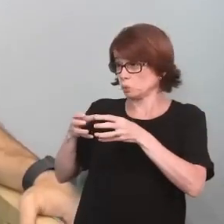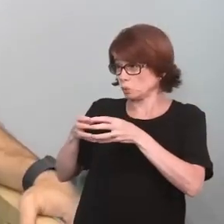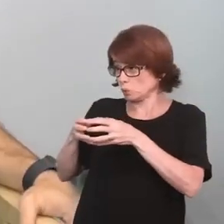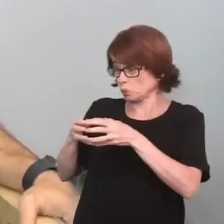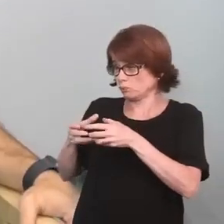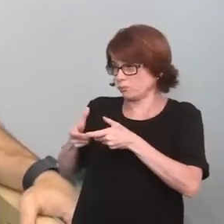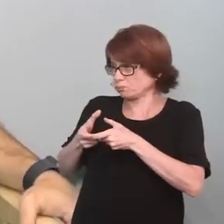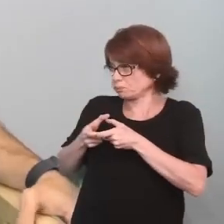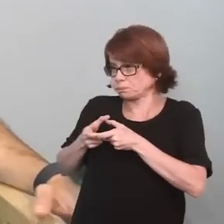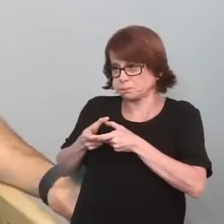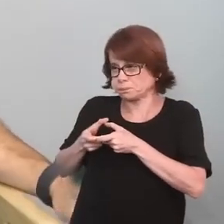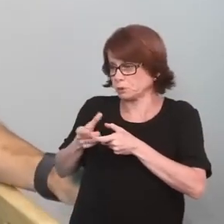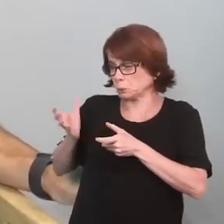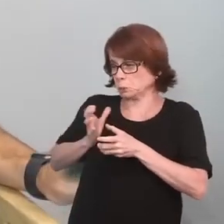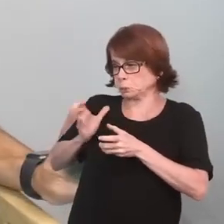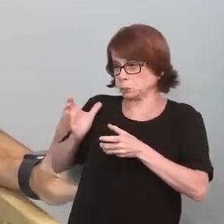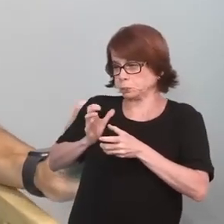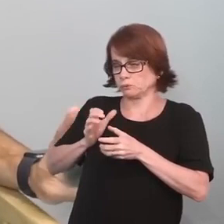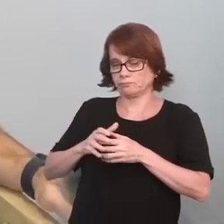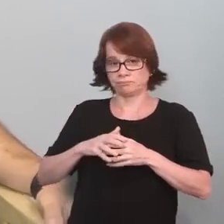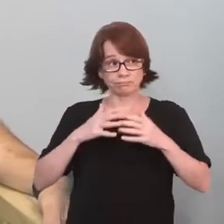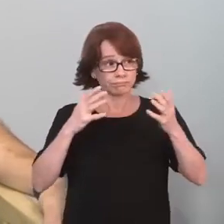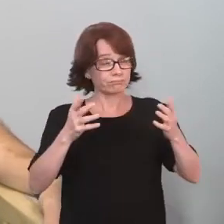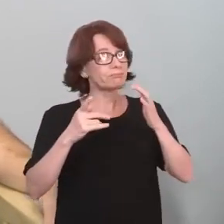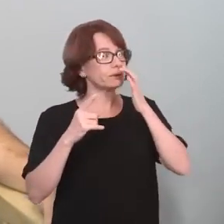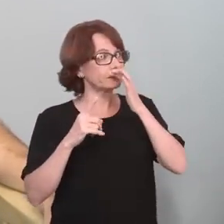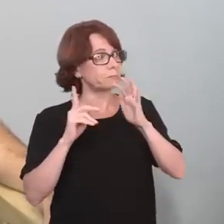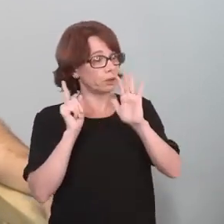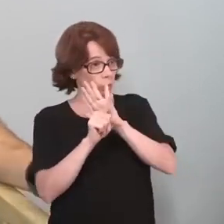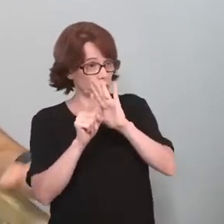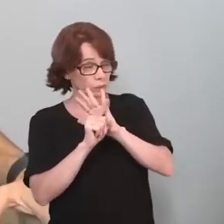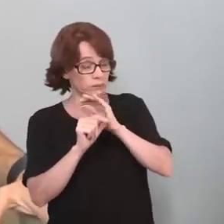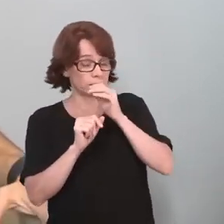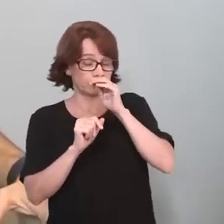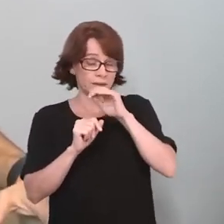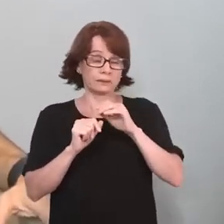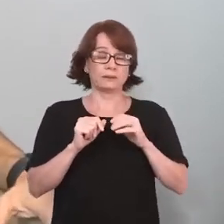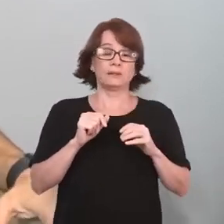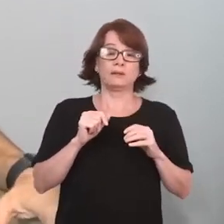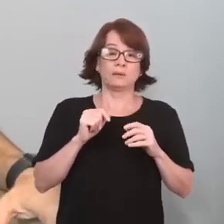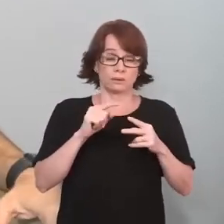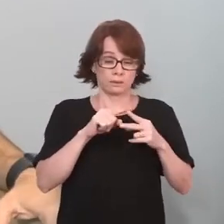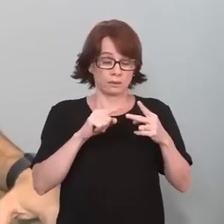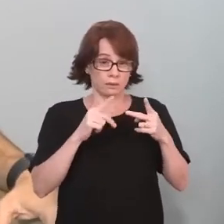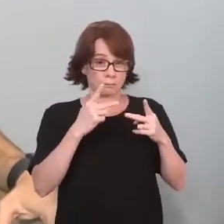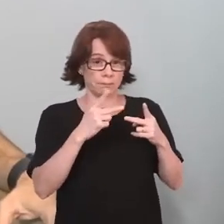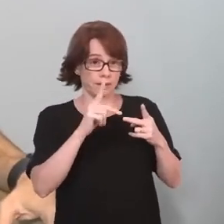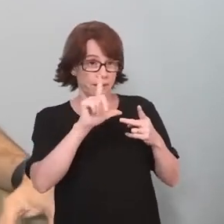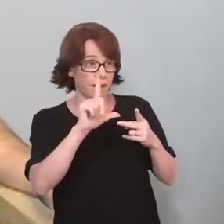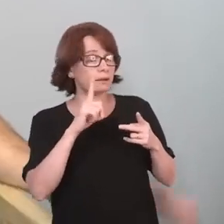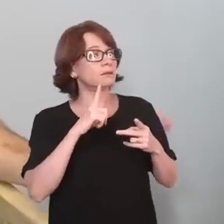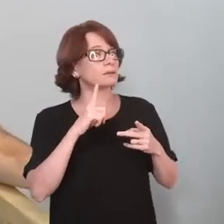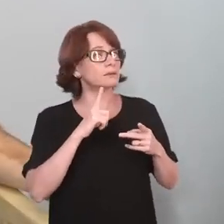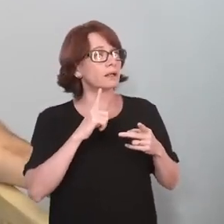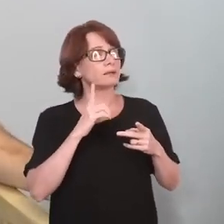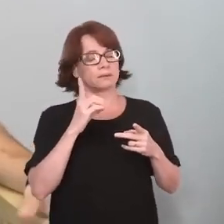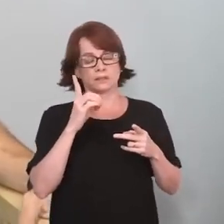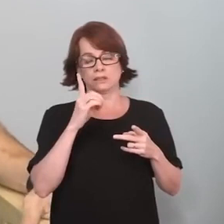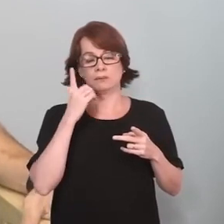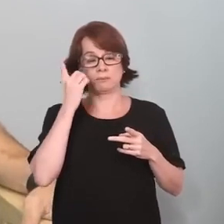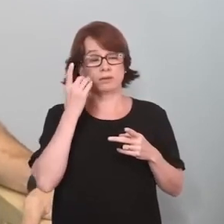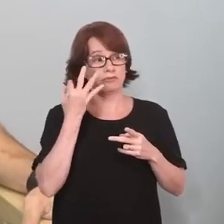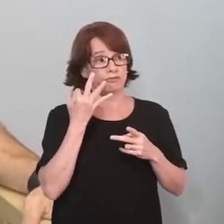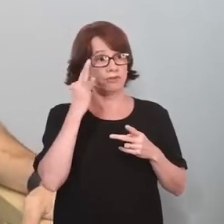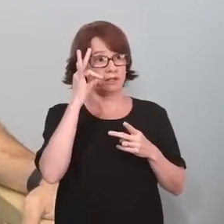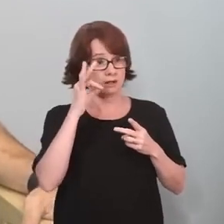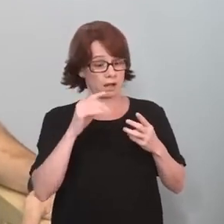Beleza. PL elegeu 2 deputados federais, Bia Kicis e Alberto Fraga. Elegemos 4